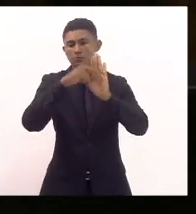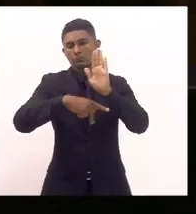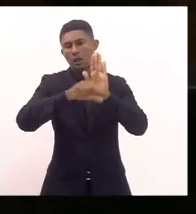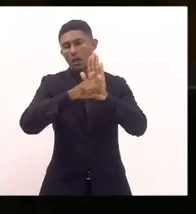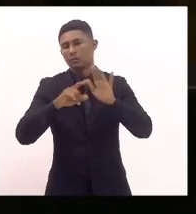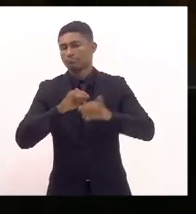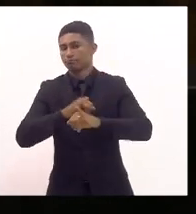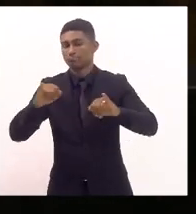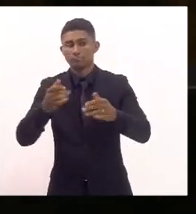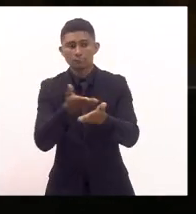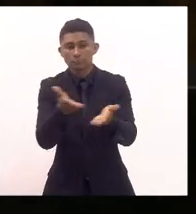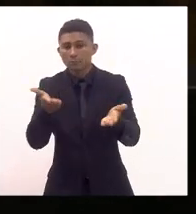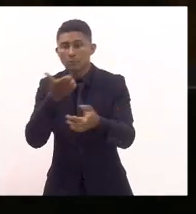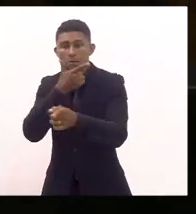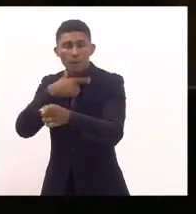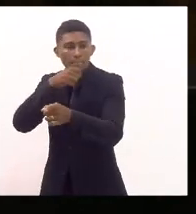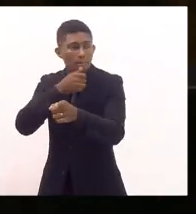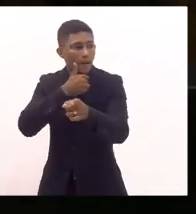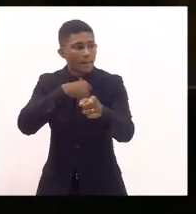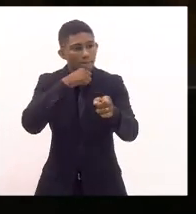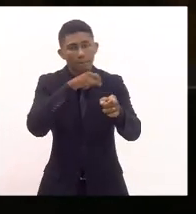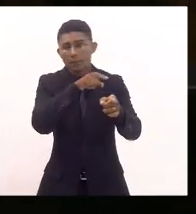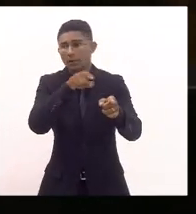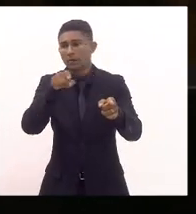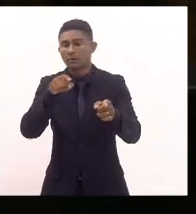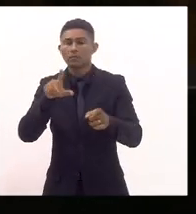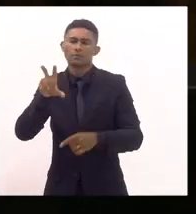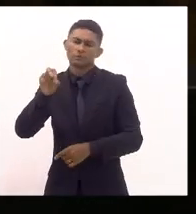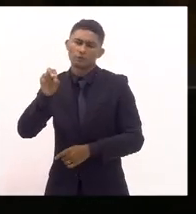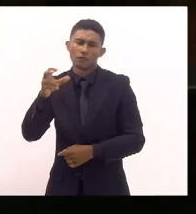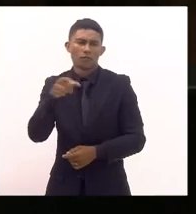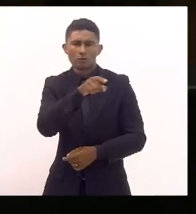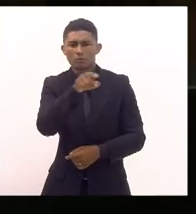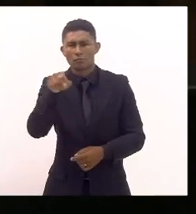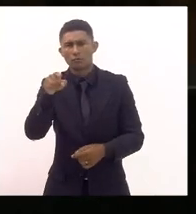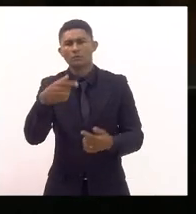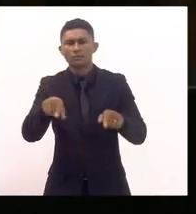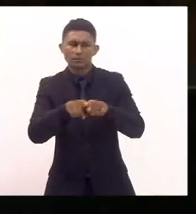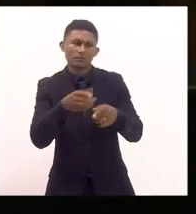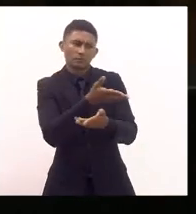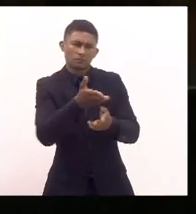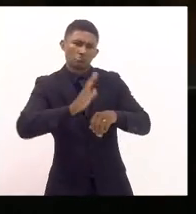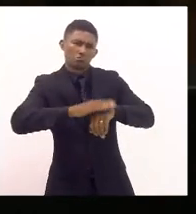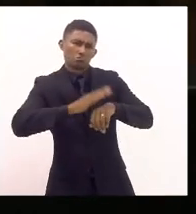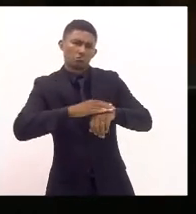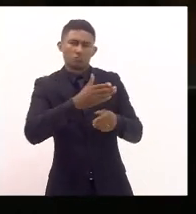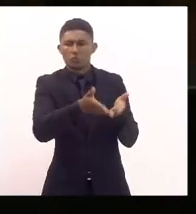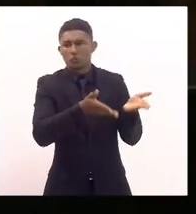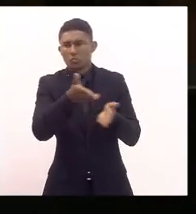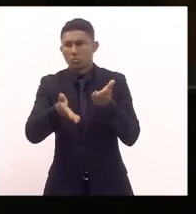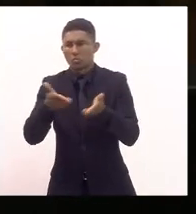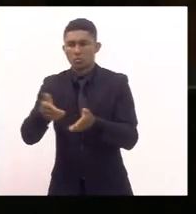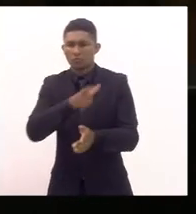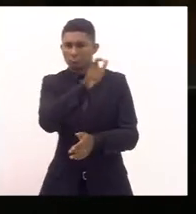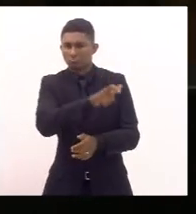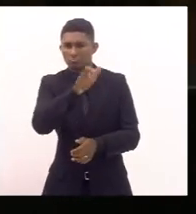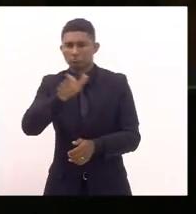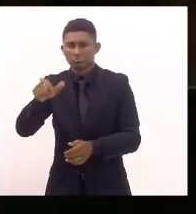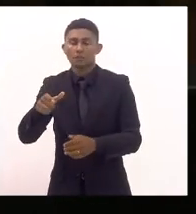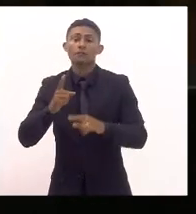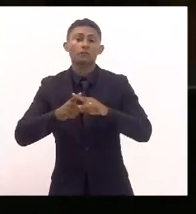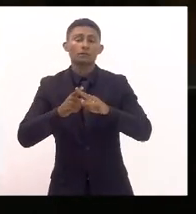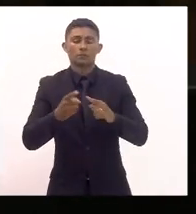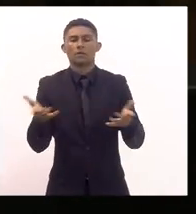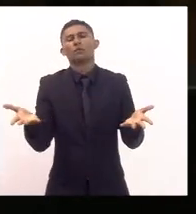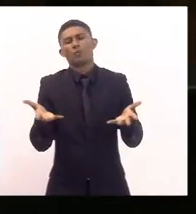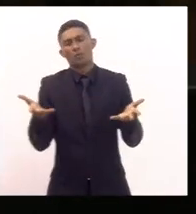aos nossos pais né as mães aos pais aos avós e aos cuidadores porque hoje em dia em